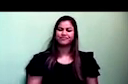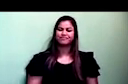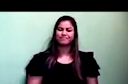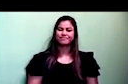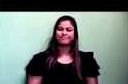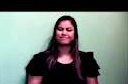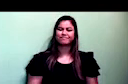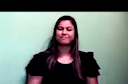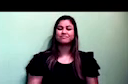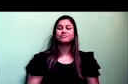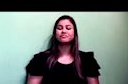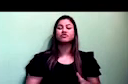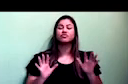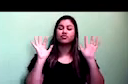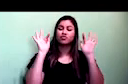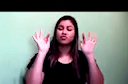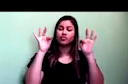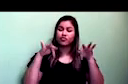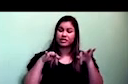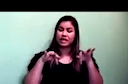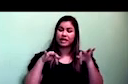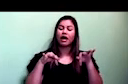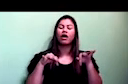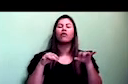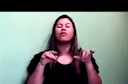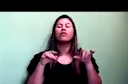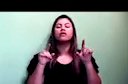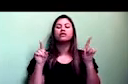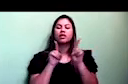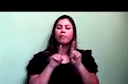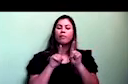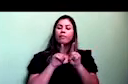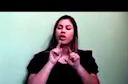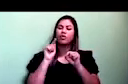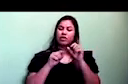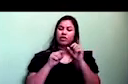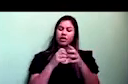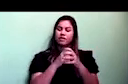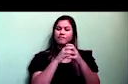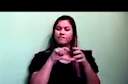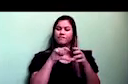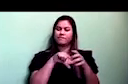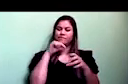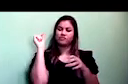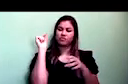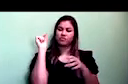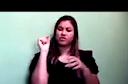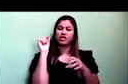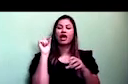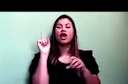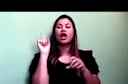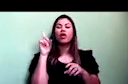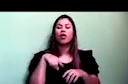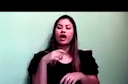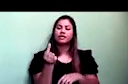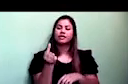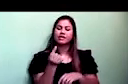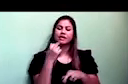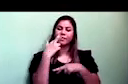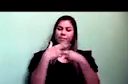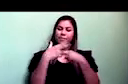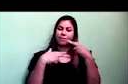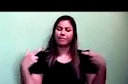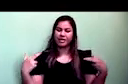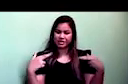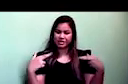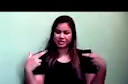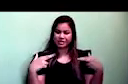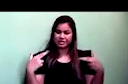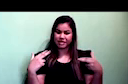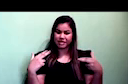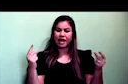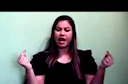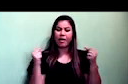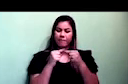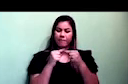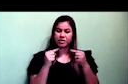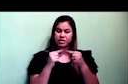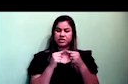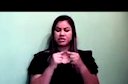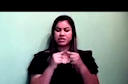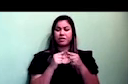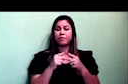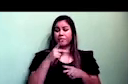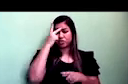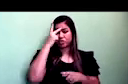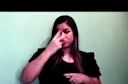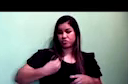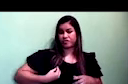então. No final da apresentação também, só lembrando, a gente vai ter um sorteio. Serão 6 brindes. Se as pessoas não